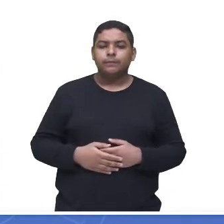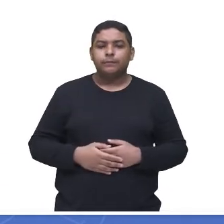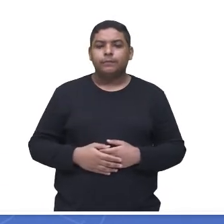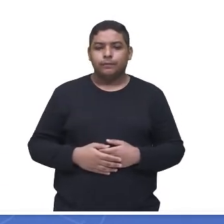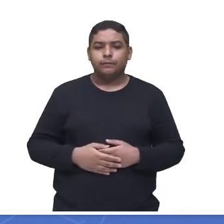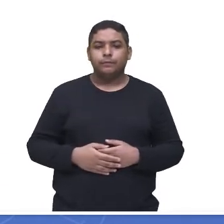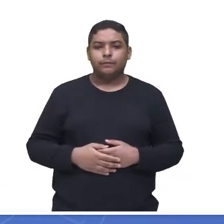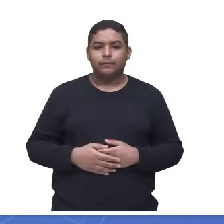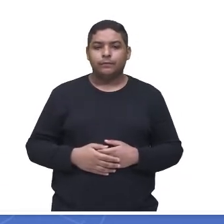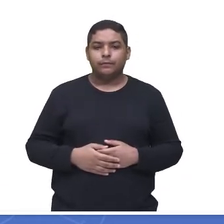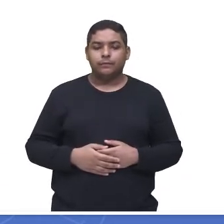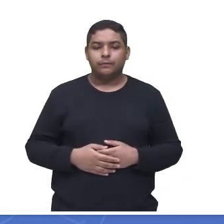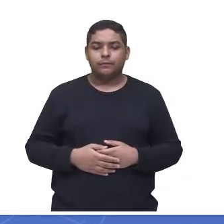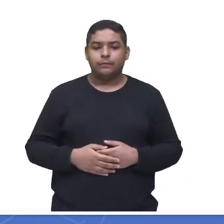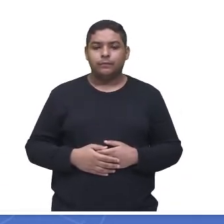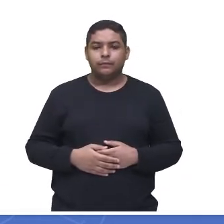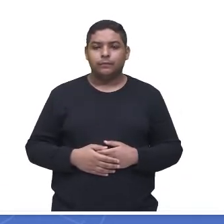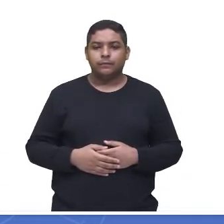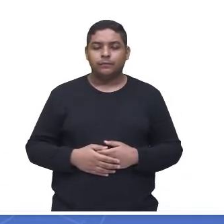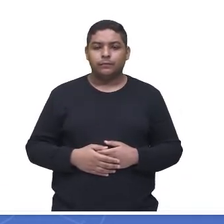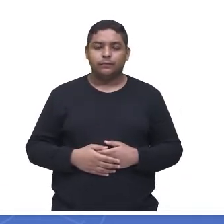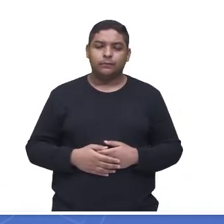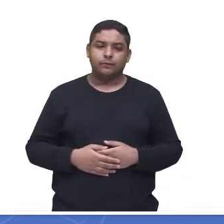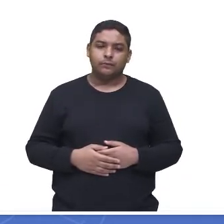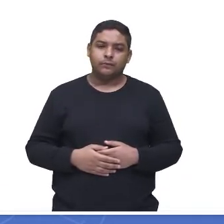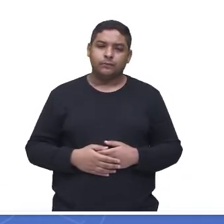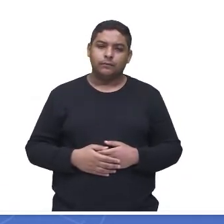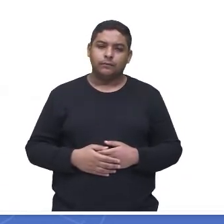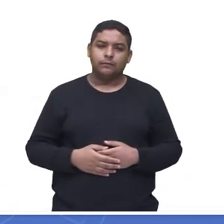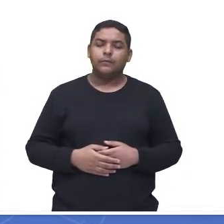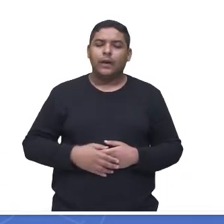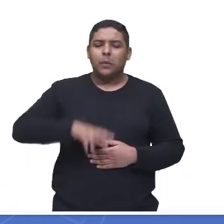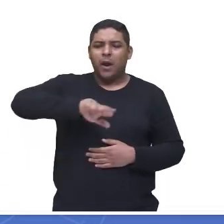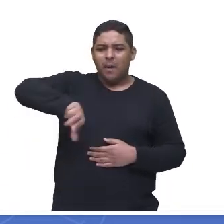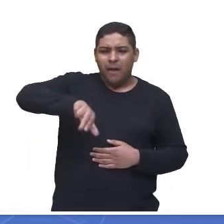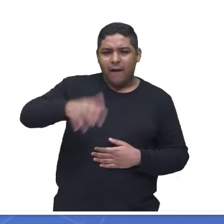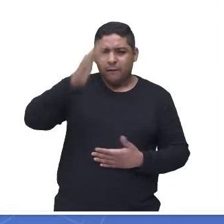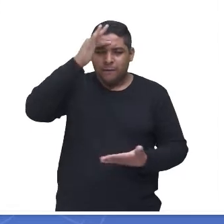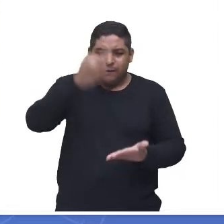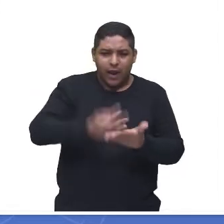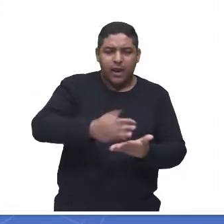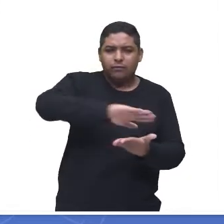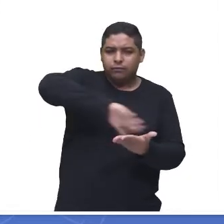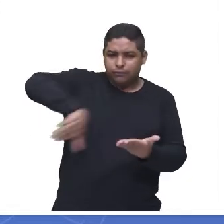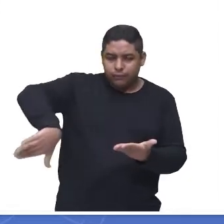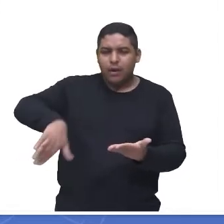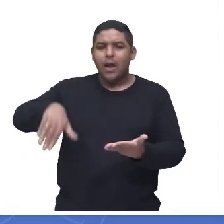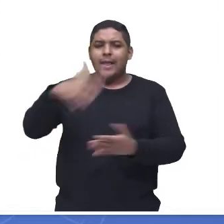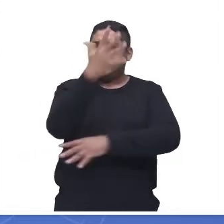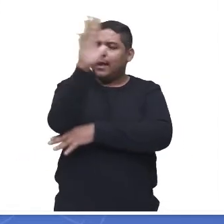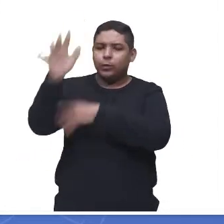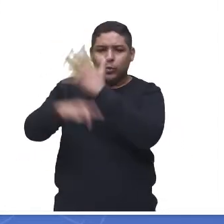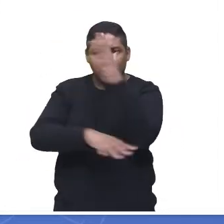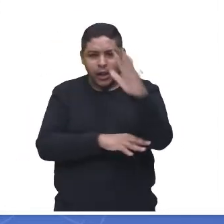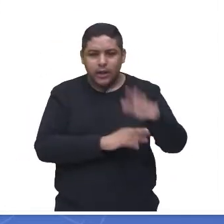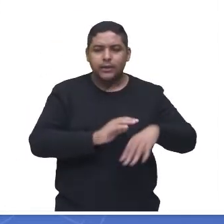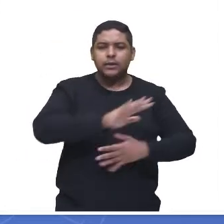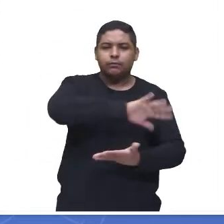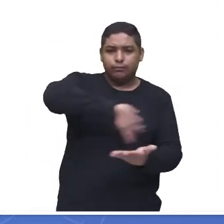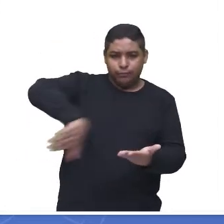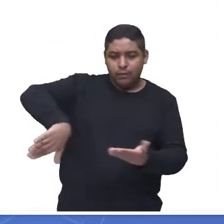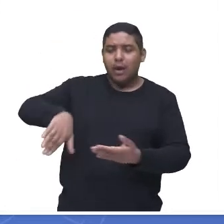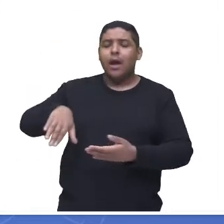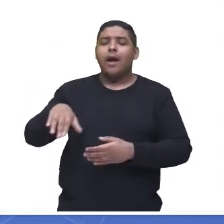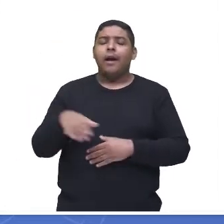da razão, né? Agora, não é mais a fé, não é mais a natureza, não é mais a harmonia da natureza, é a